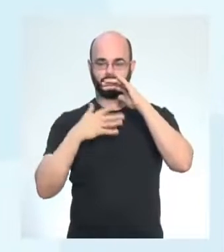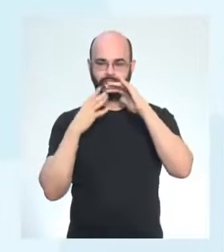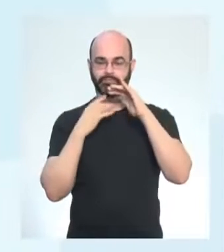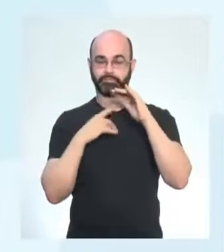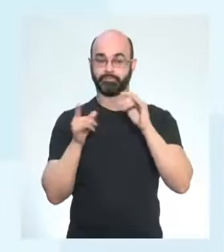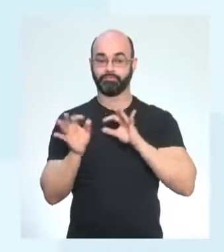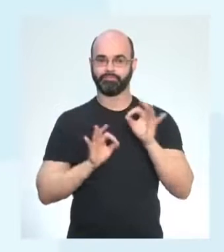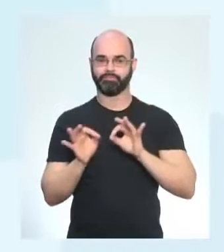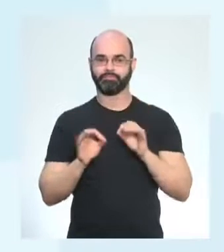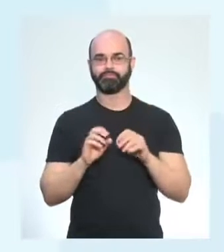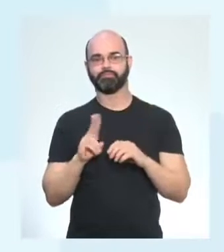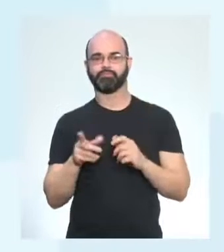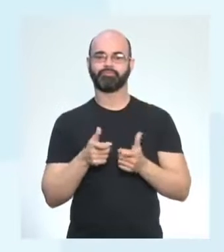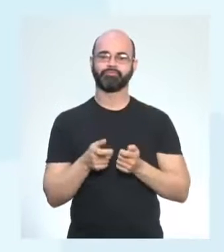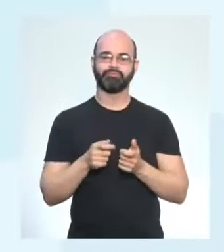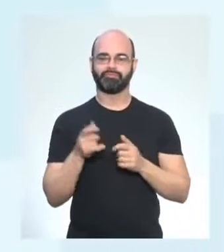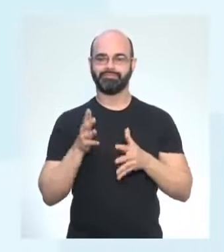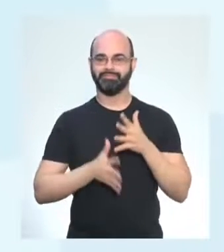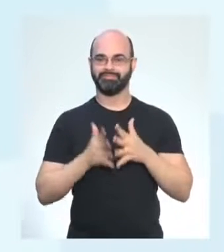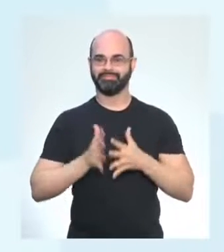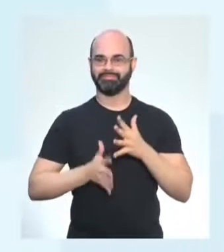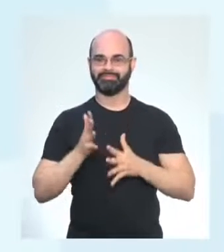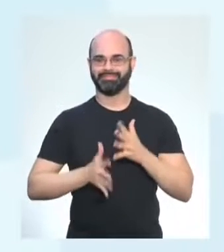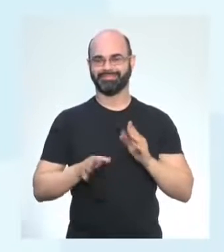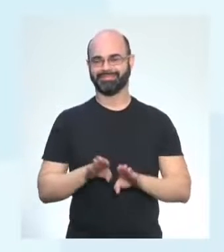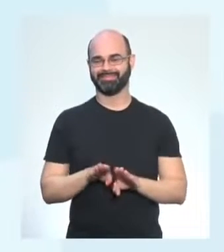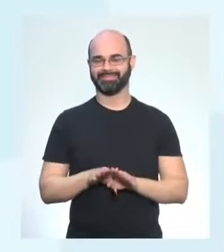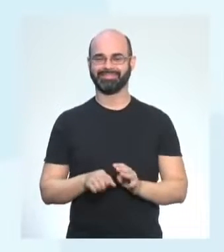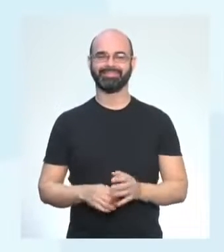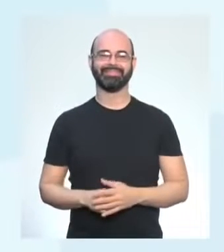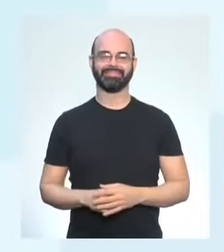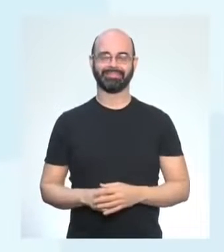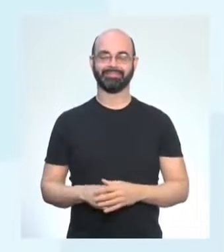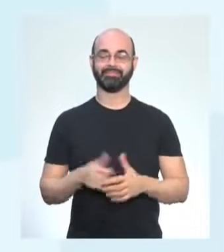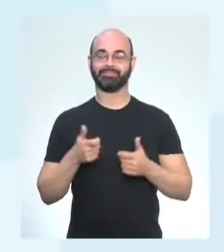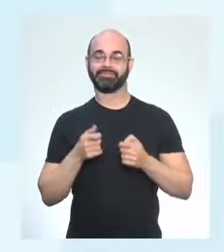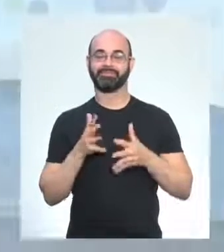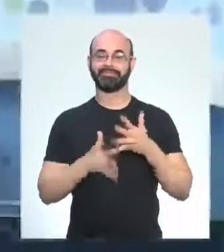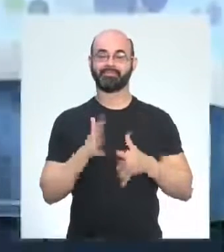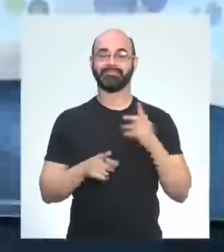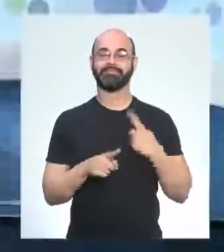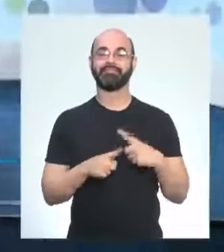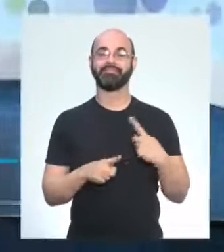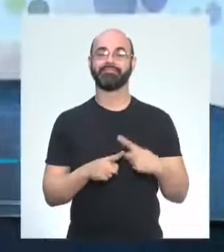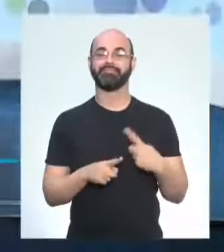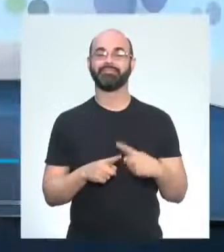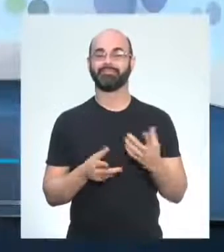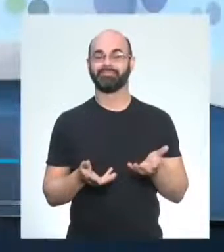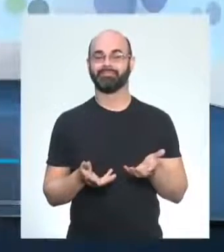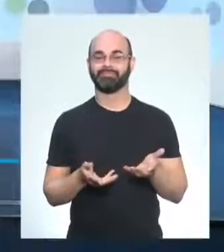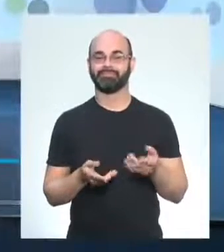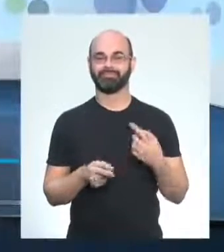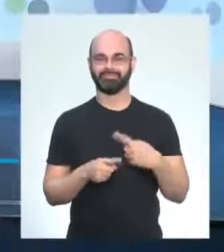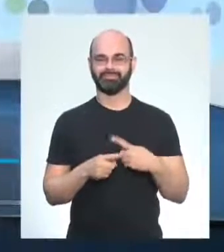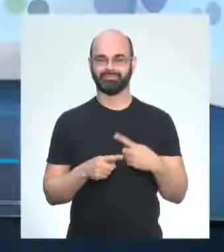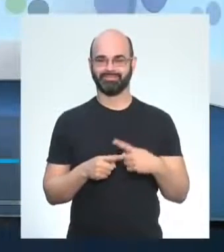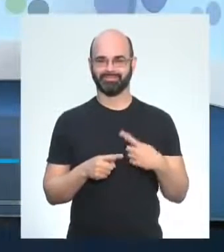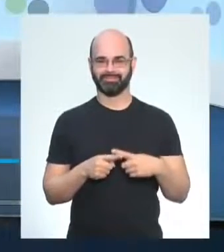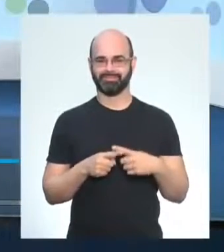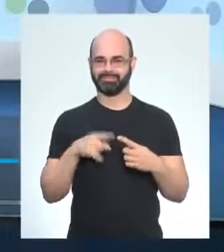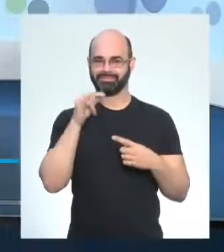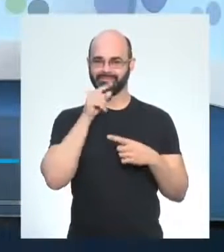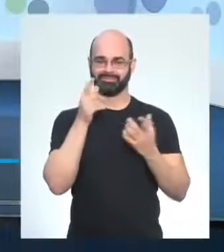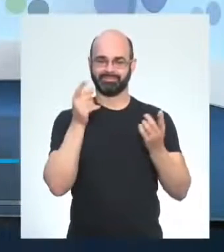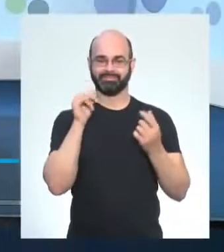o videogame atrapalha, né? Ah, sim. Então. E por que o videogame atrapalha? É legal isso. Porque normalmente esses hormônios aí da